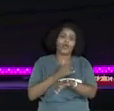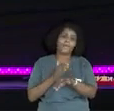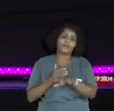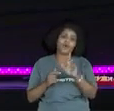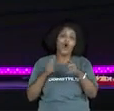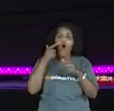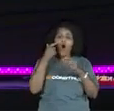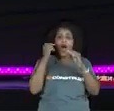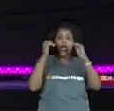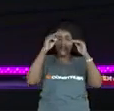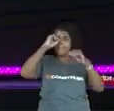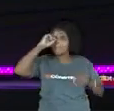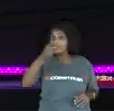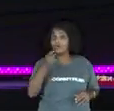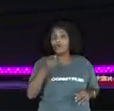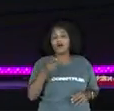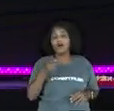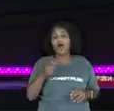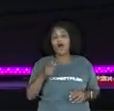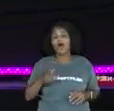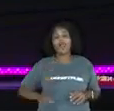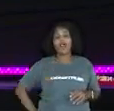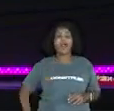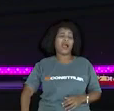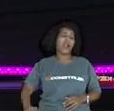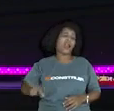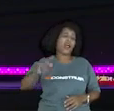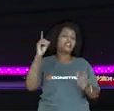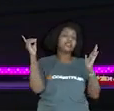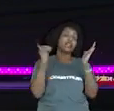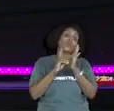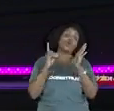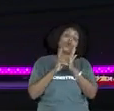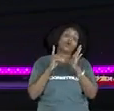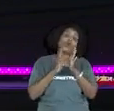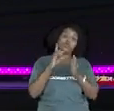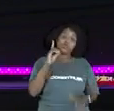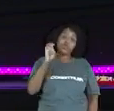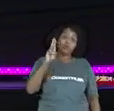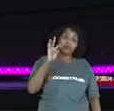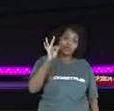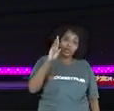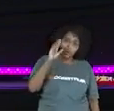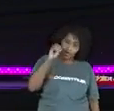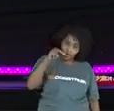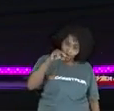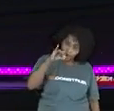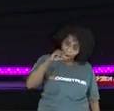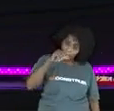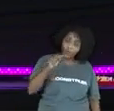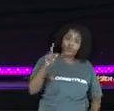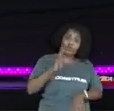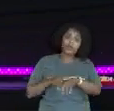olha a ordem que foi dada lá em Deuteronômio lá no tempo